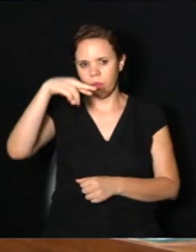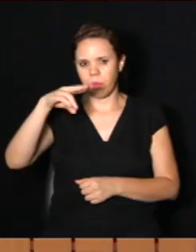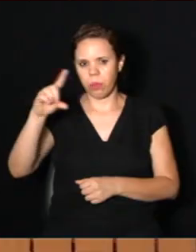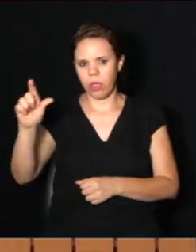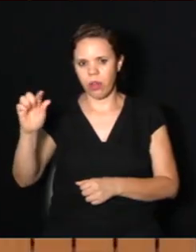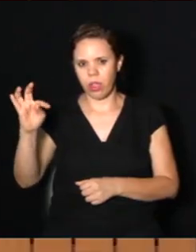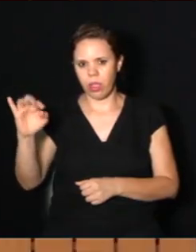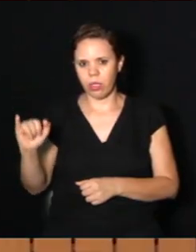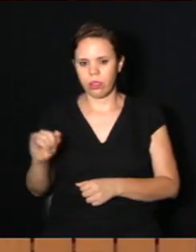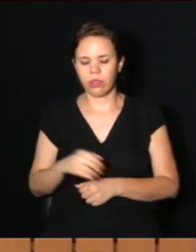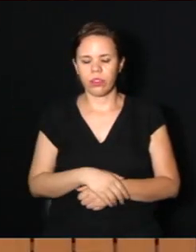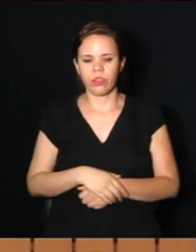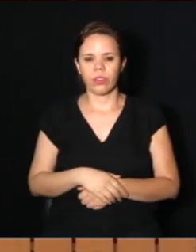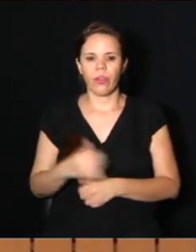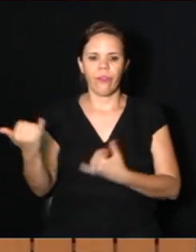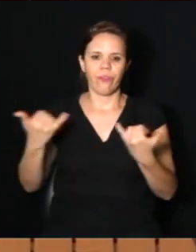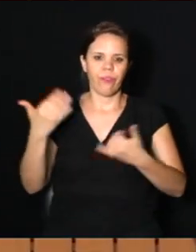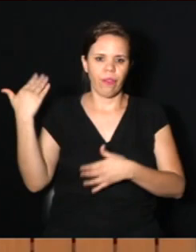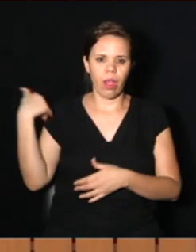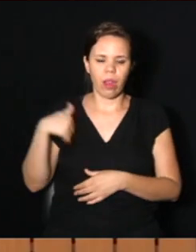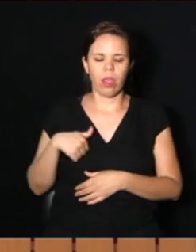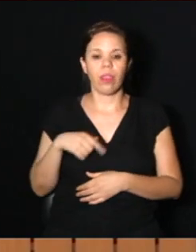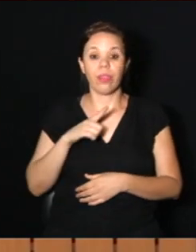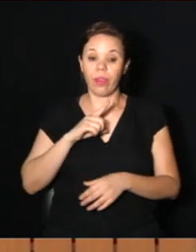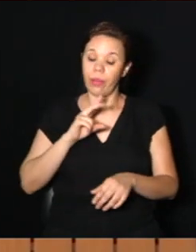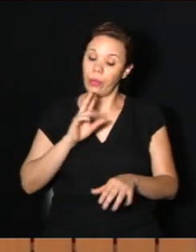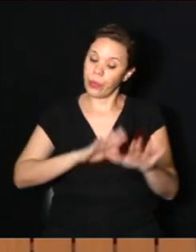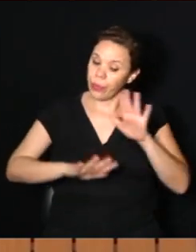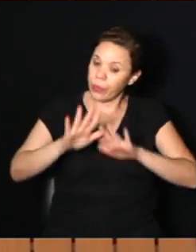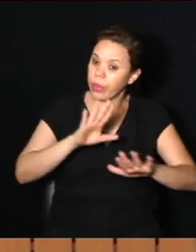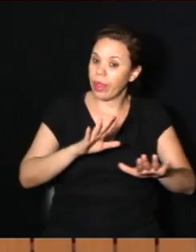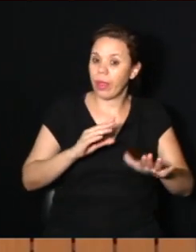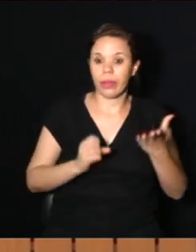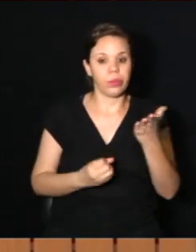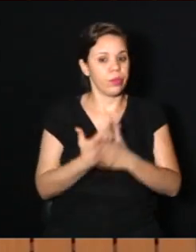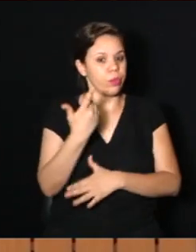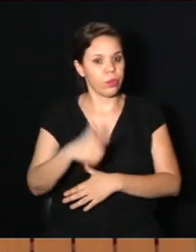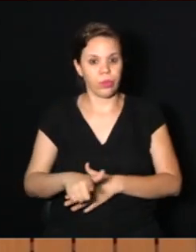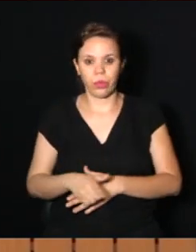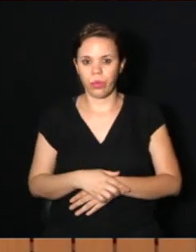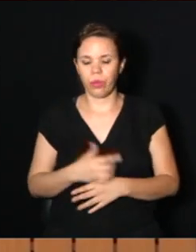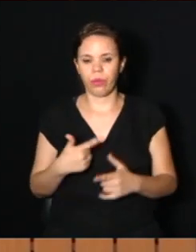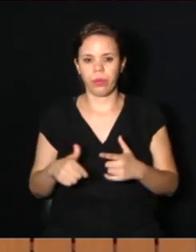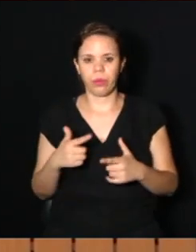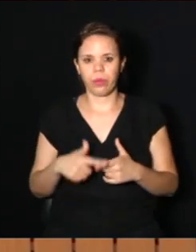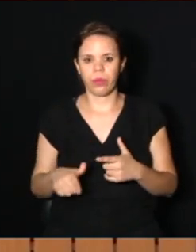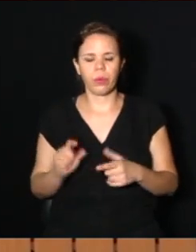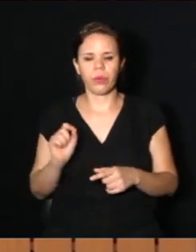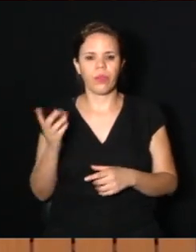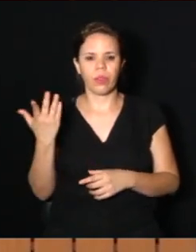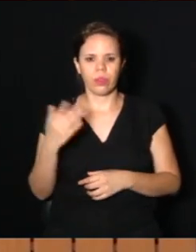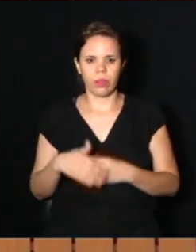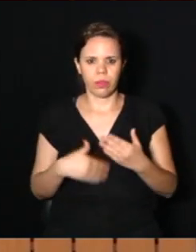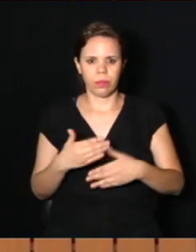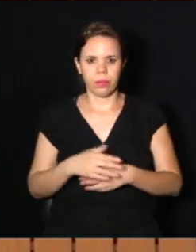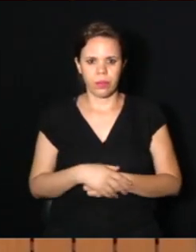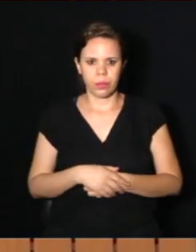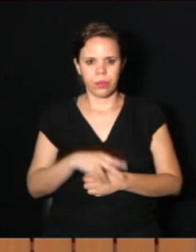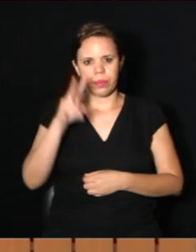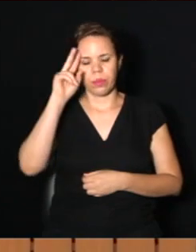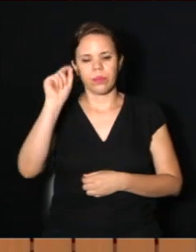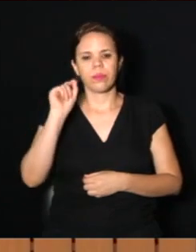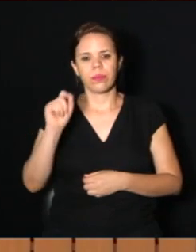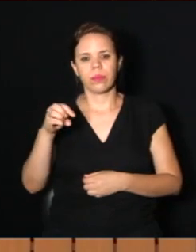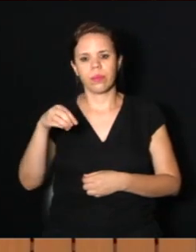falaram que tomariam os cuidados para não acontecer o que vem ocorrendo. Eu lembro que acho